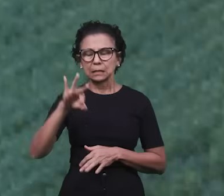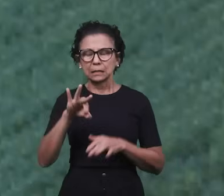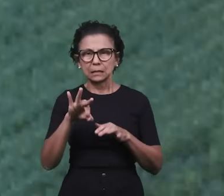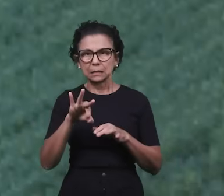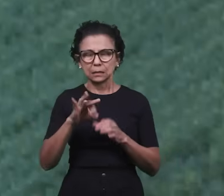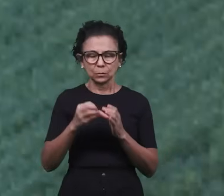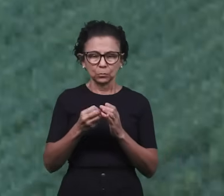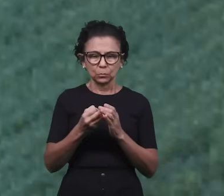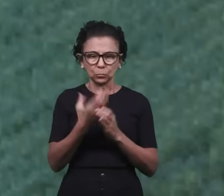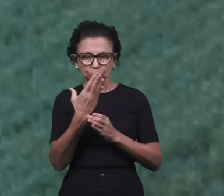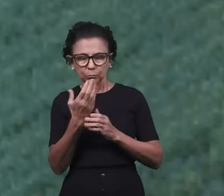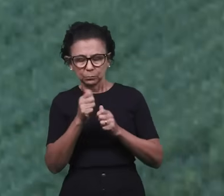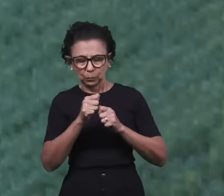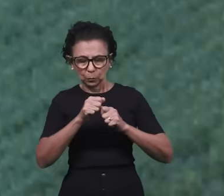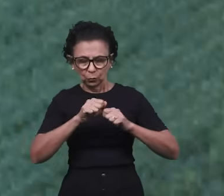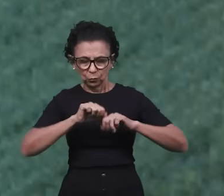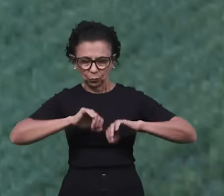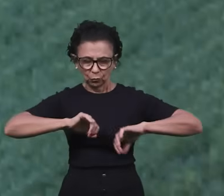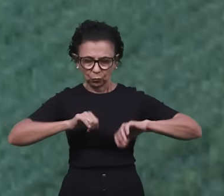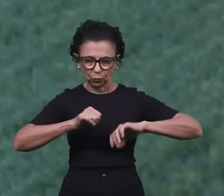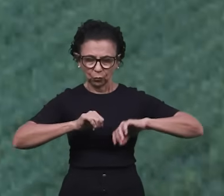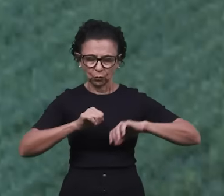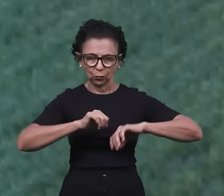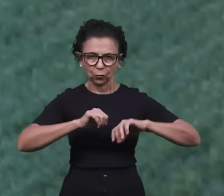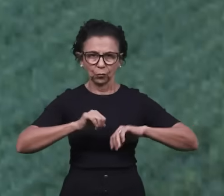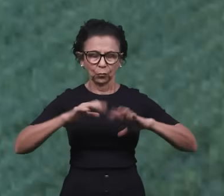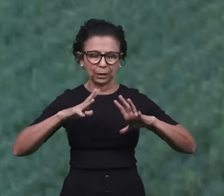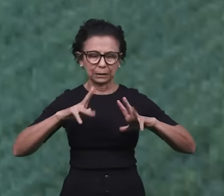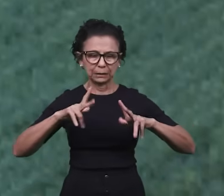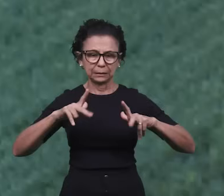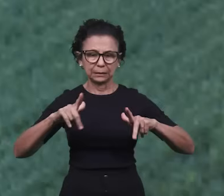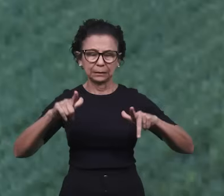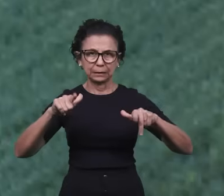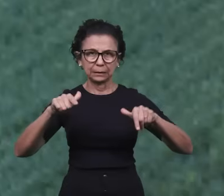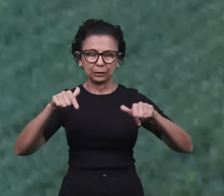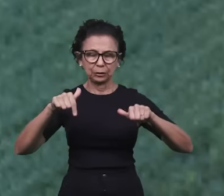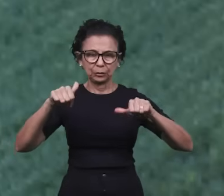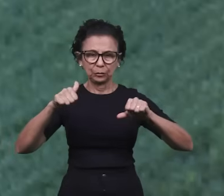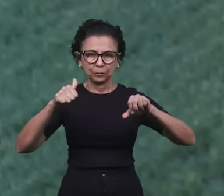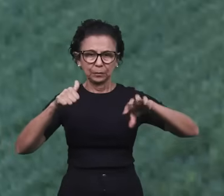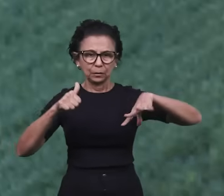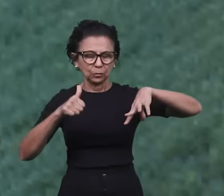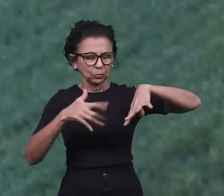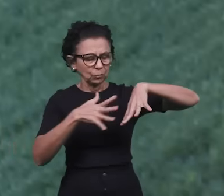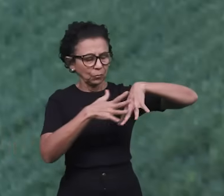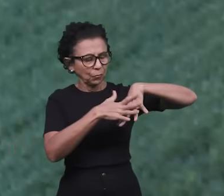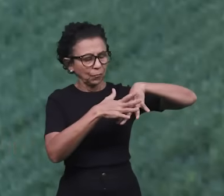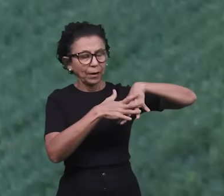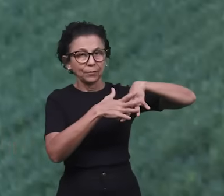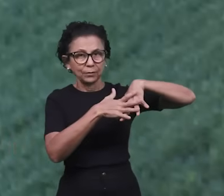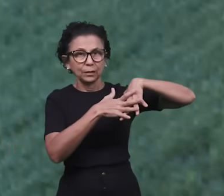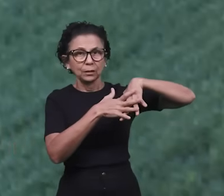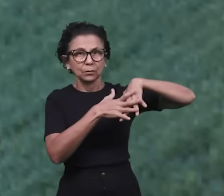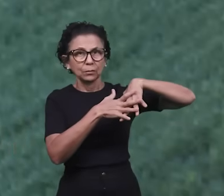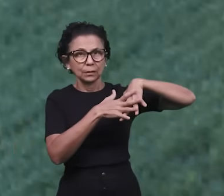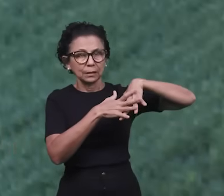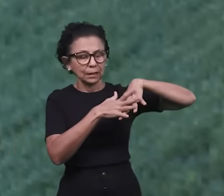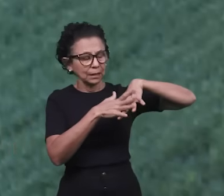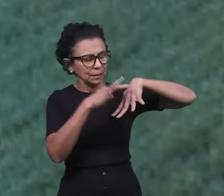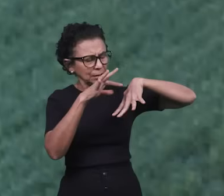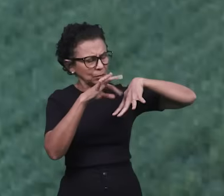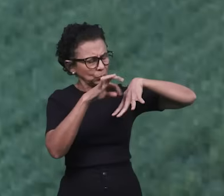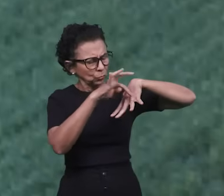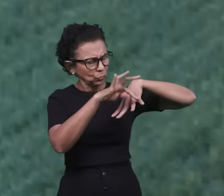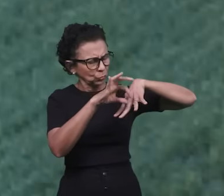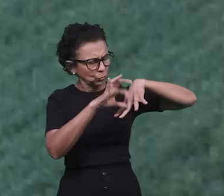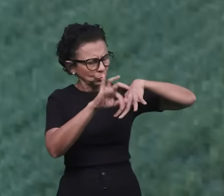coisa, até que fecha o coisa que é para ela madurar para chegar ao período de nascimento. Até chegar esse tempo, ela fica